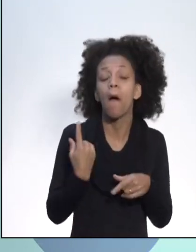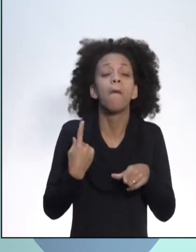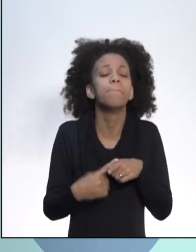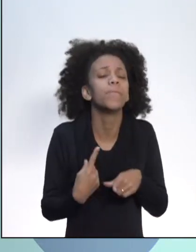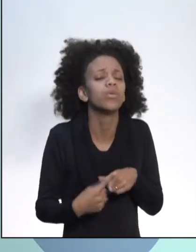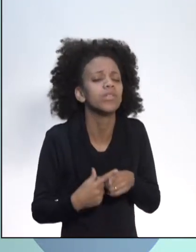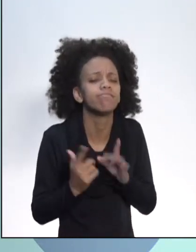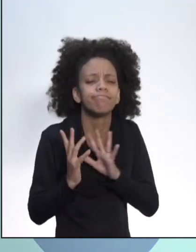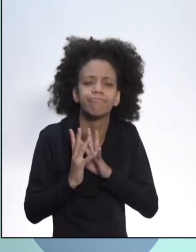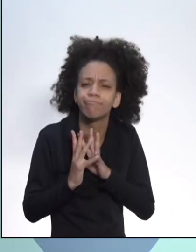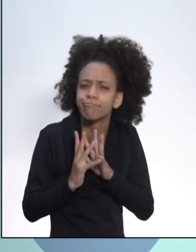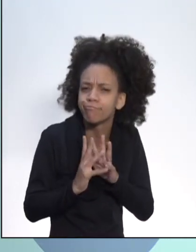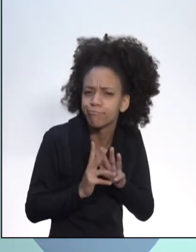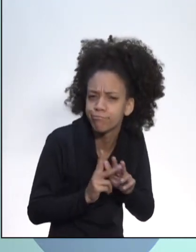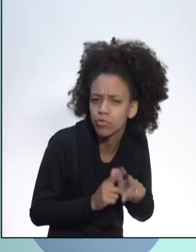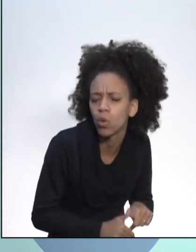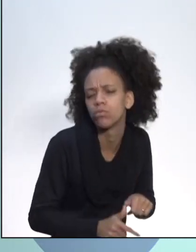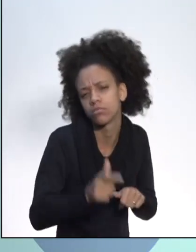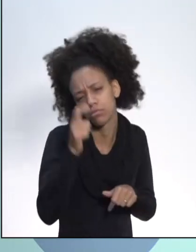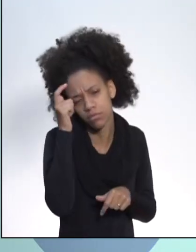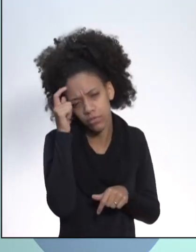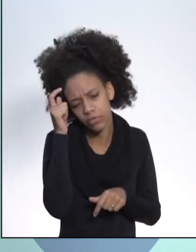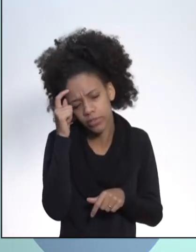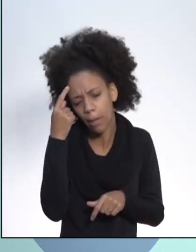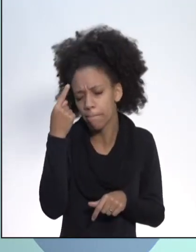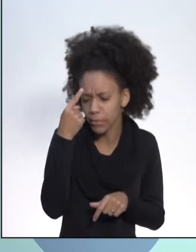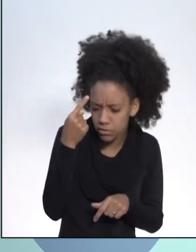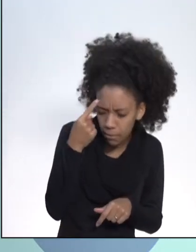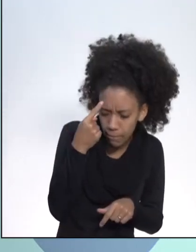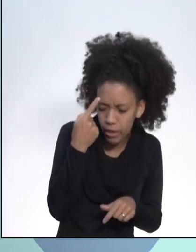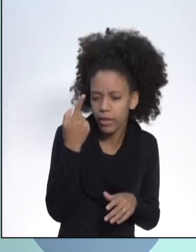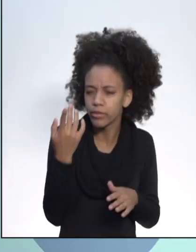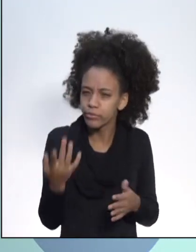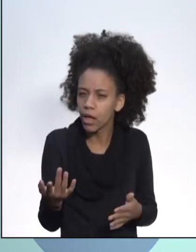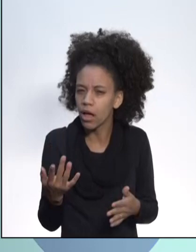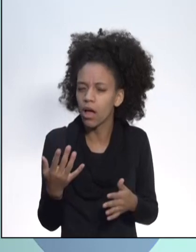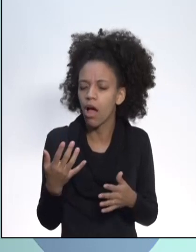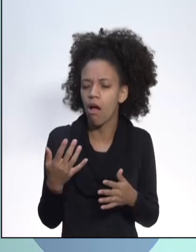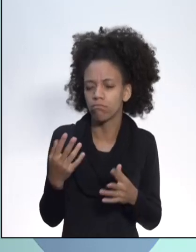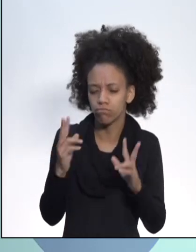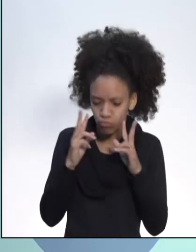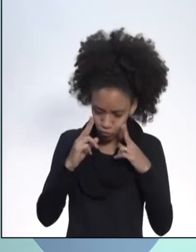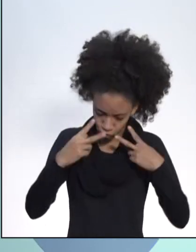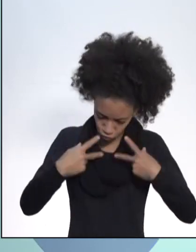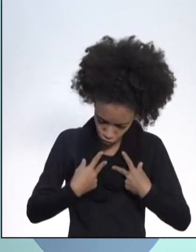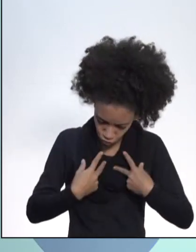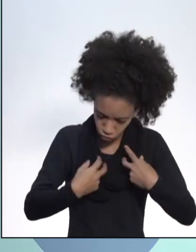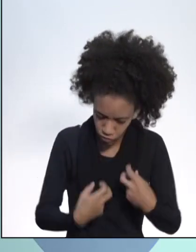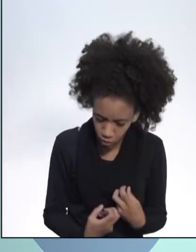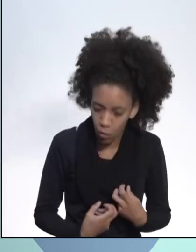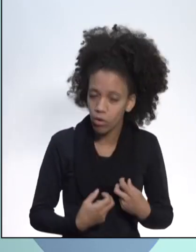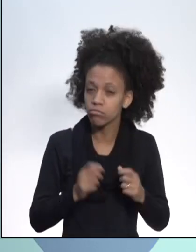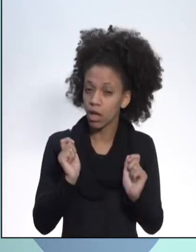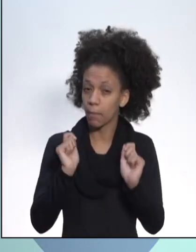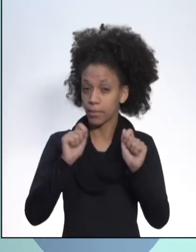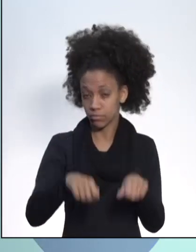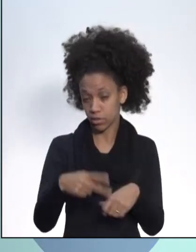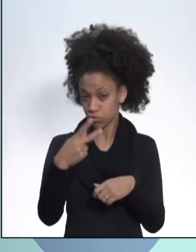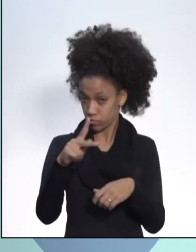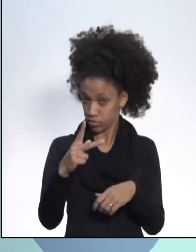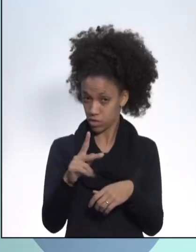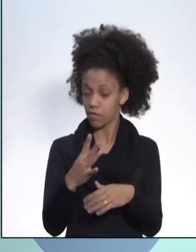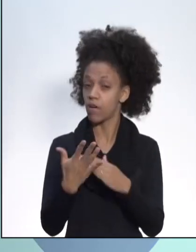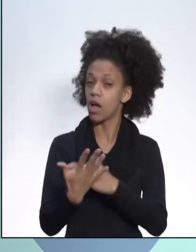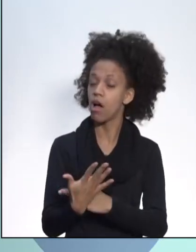Toda essa reflexão, esse pensamento, esse olhar para essas competências vai ajudar